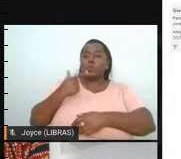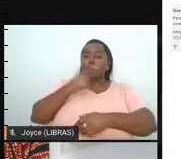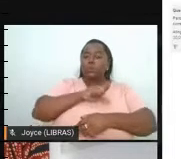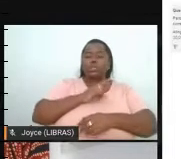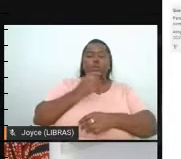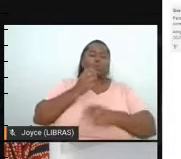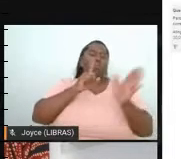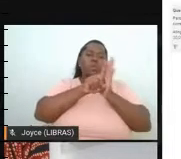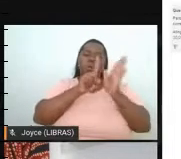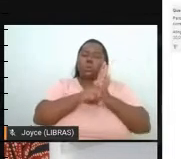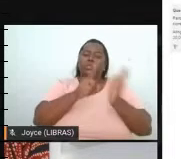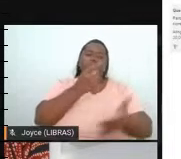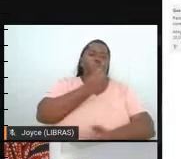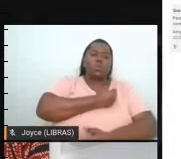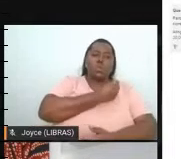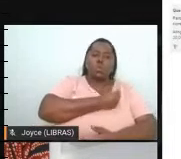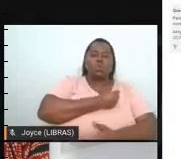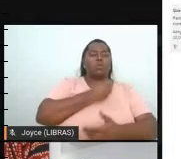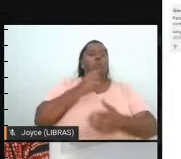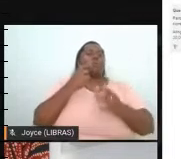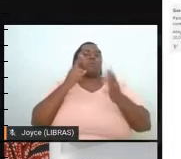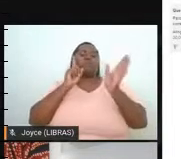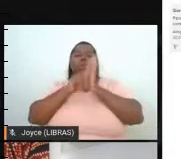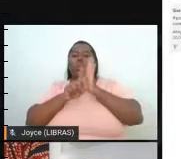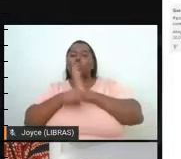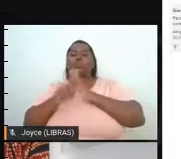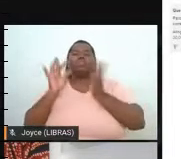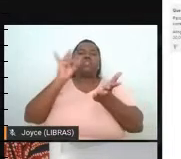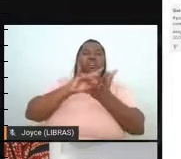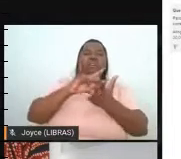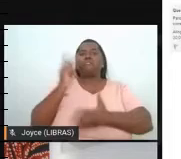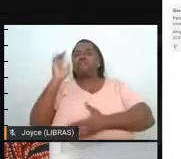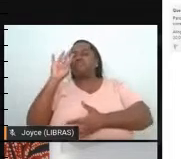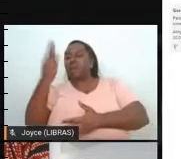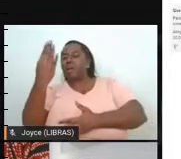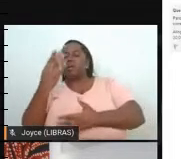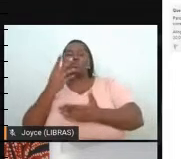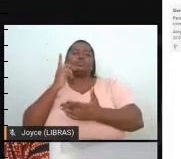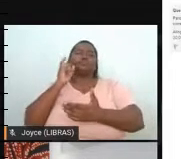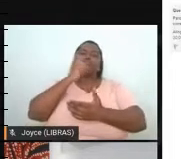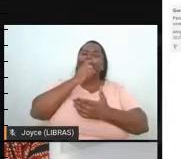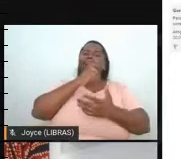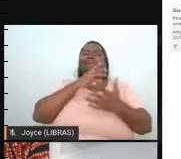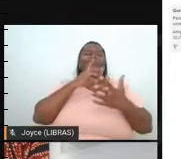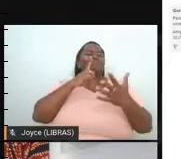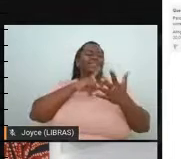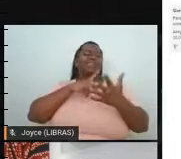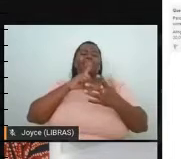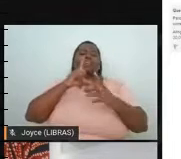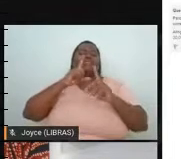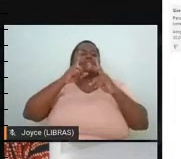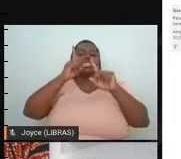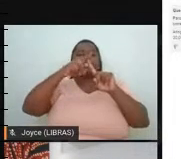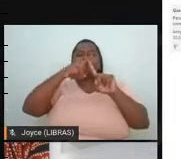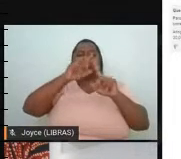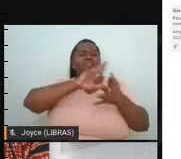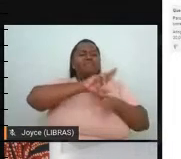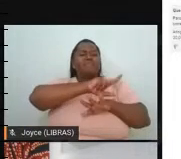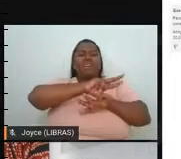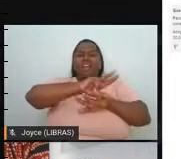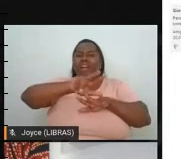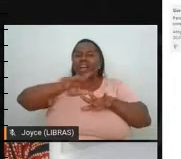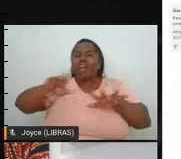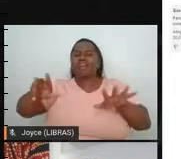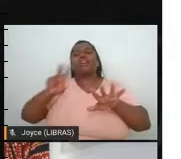multinuméricas, múltipla escolha, né, verdadeiro ou falso, tá? Então, ela permite vários tipos de configuração. Então, a gente tem migrado para o